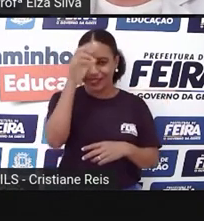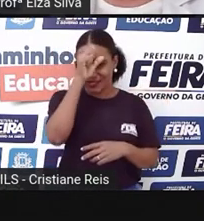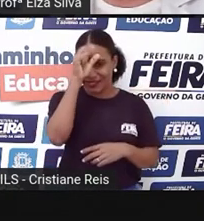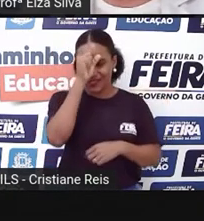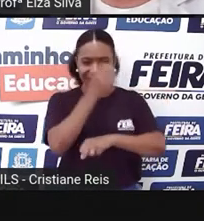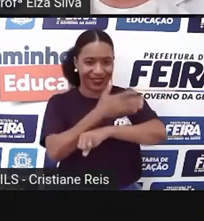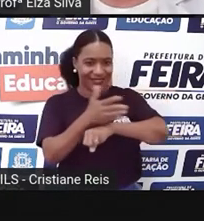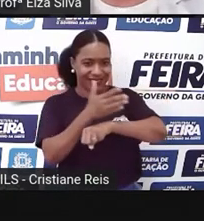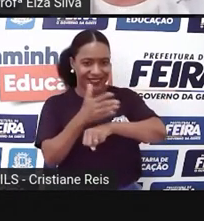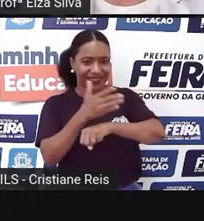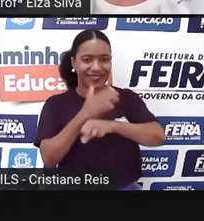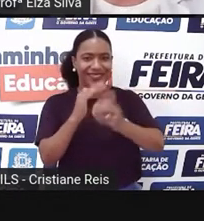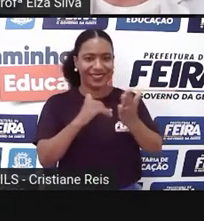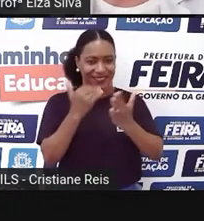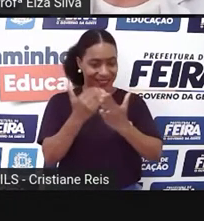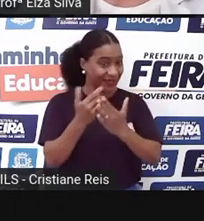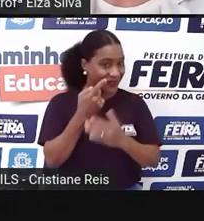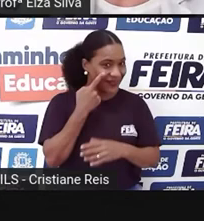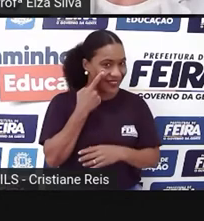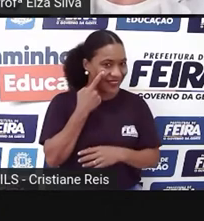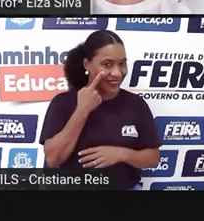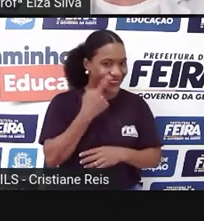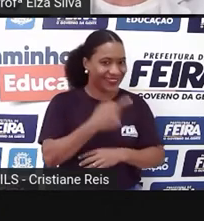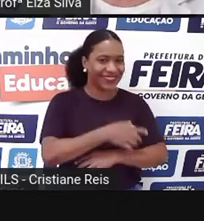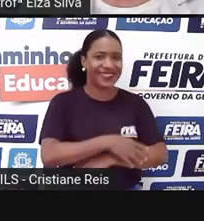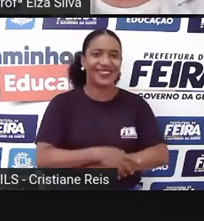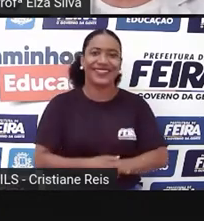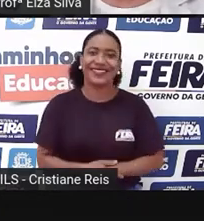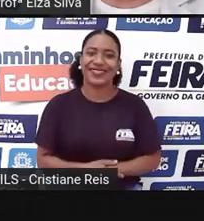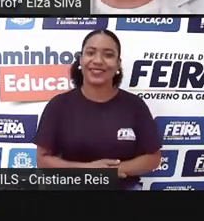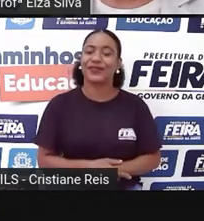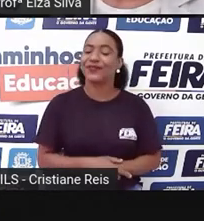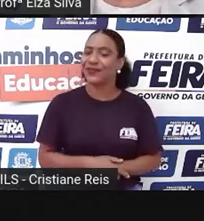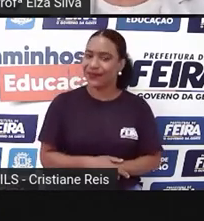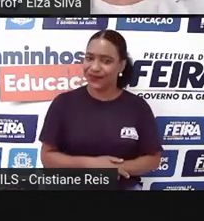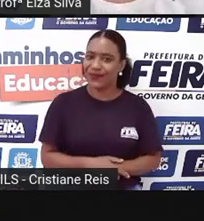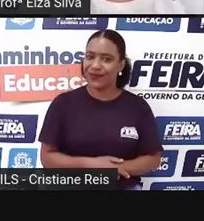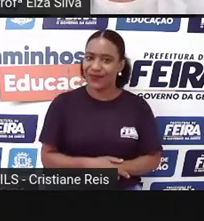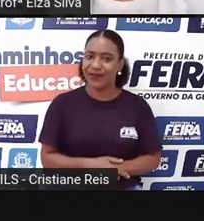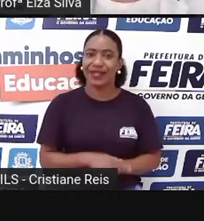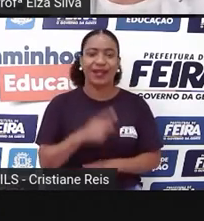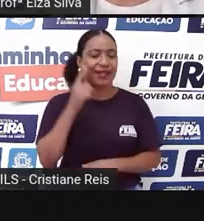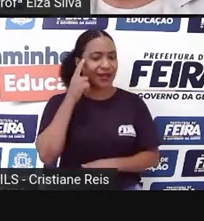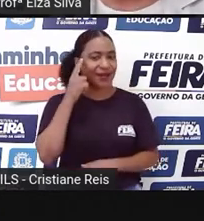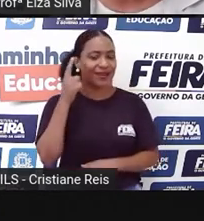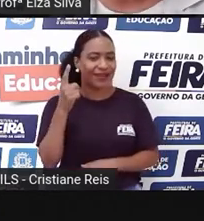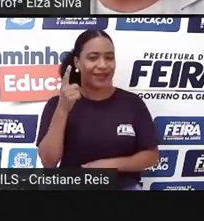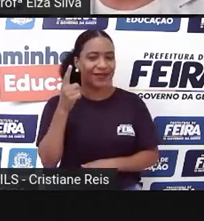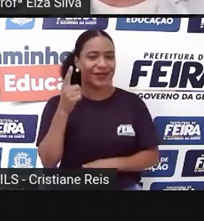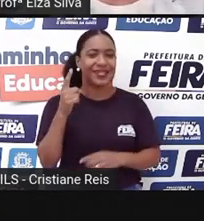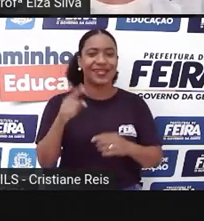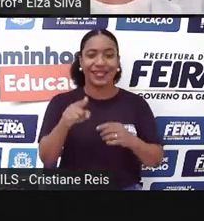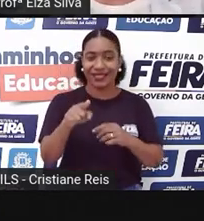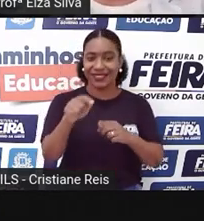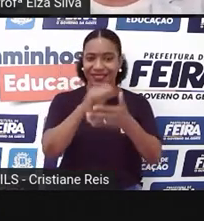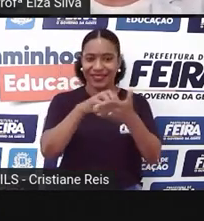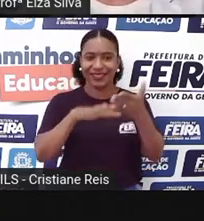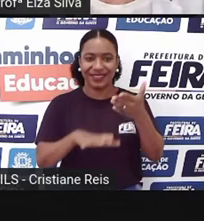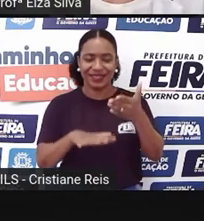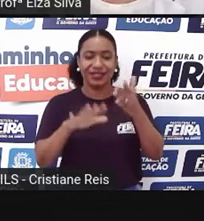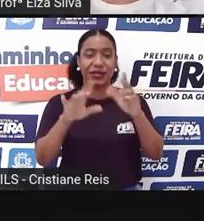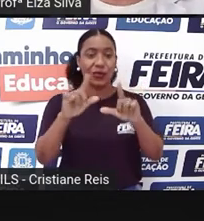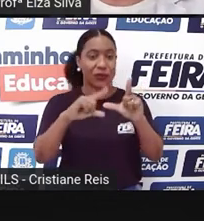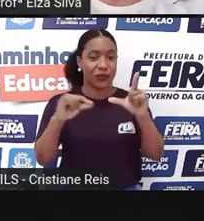respeito do tema de nossa aula de hoje. Não se esqueçam de que o link dessa atividade ficará